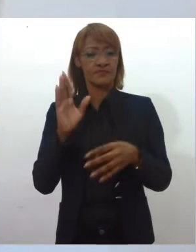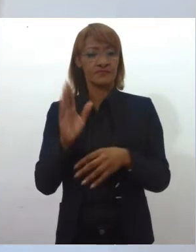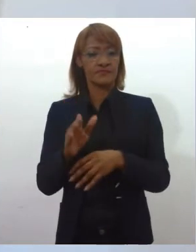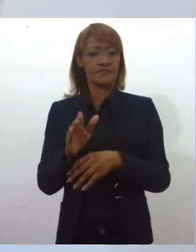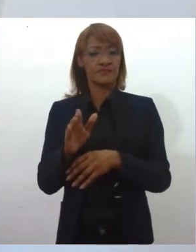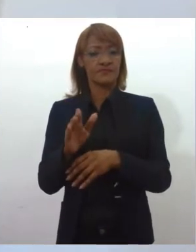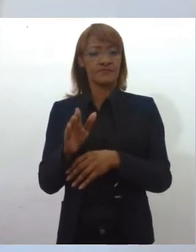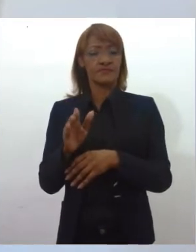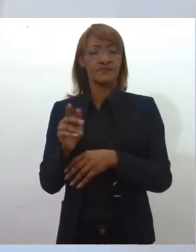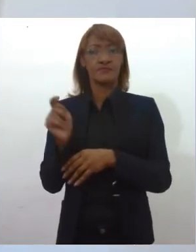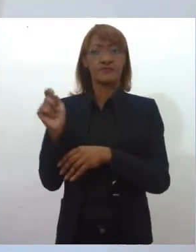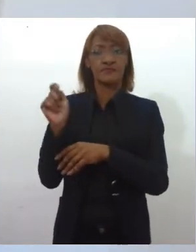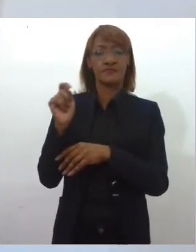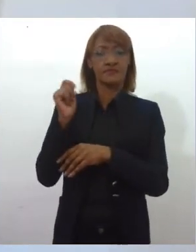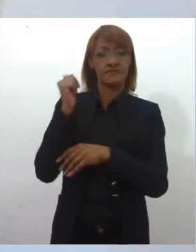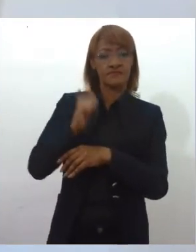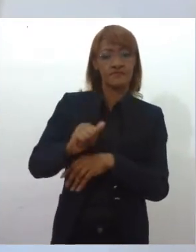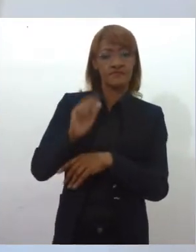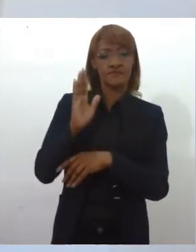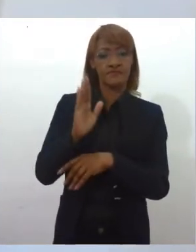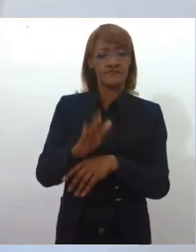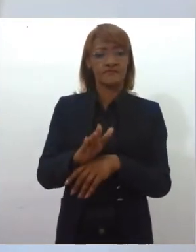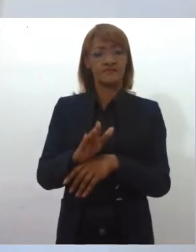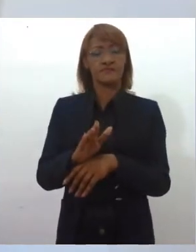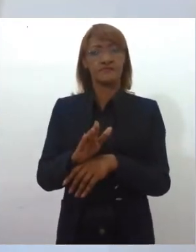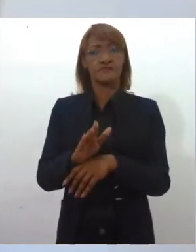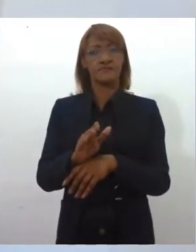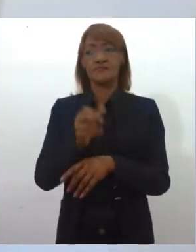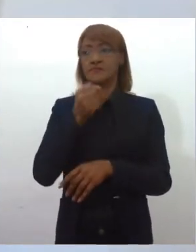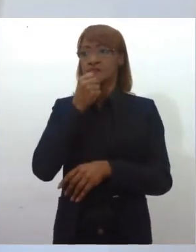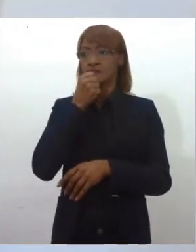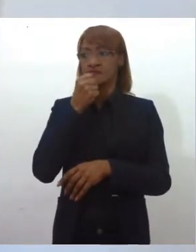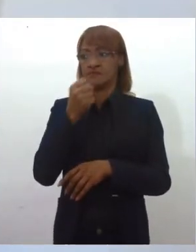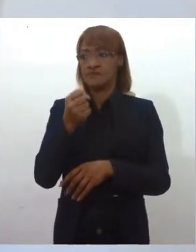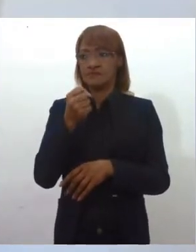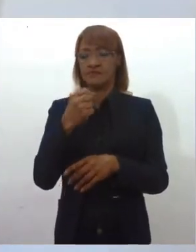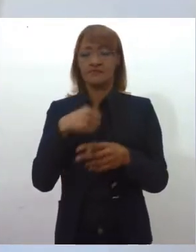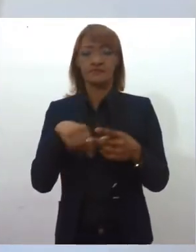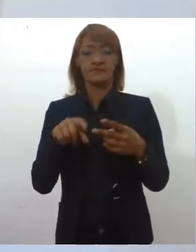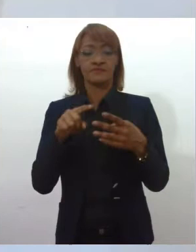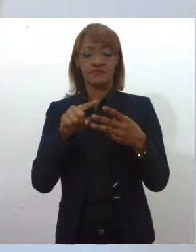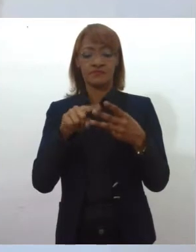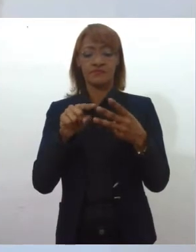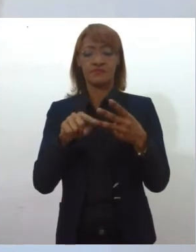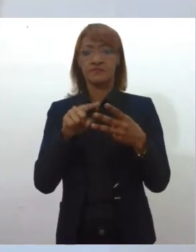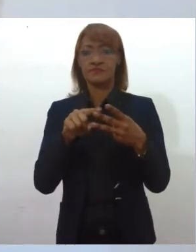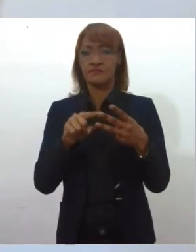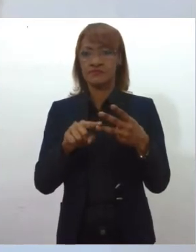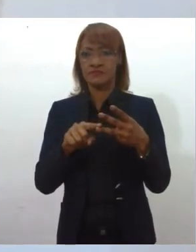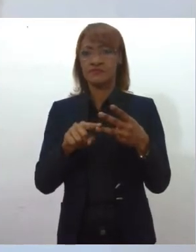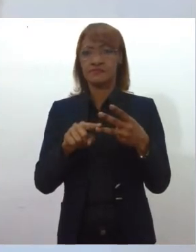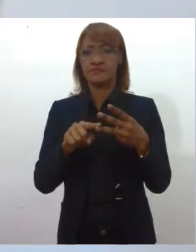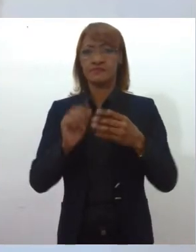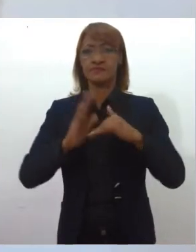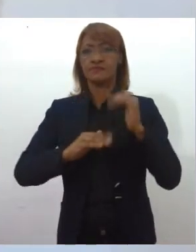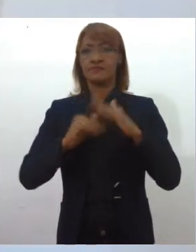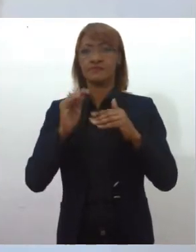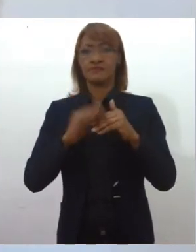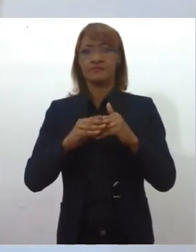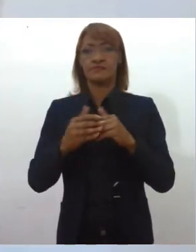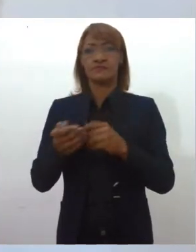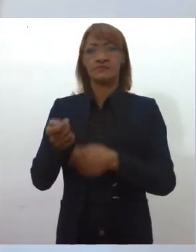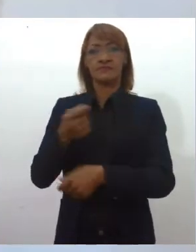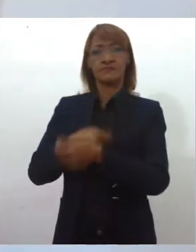né? Uma bolsa para um profissional na área de jornalismo, 2 bolsas para profissionais na área de